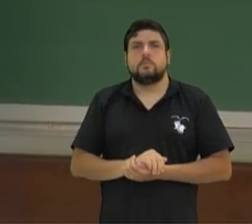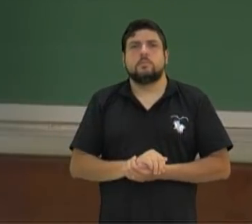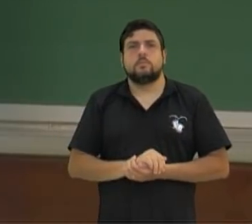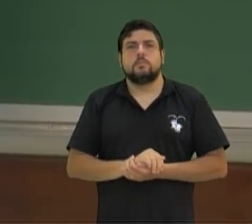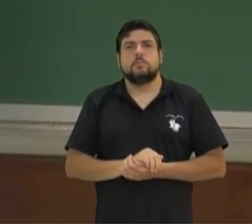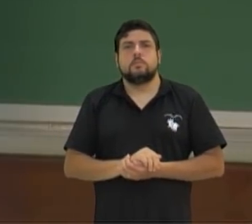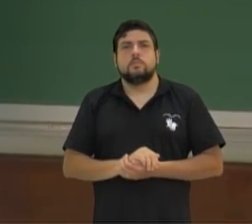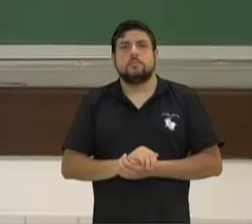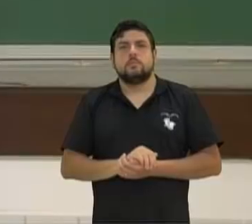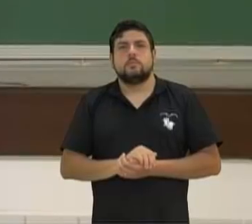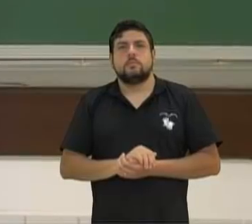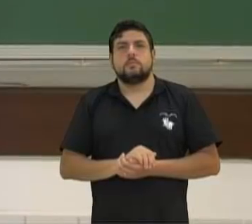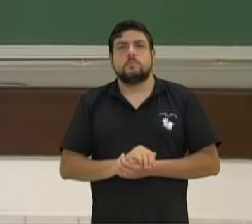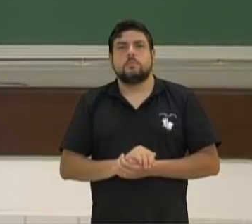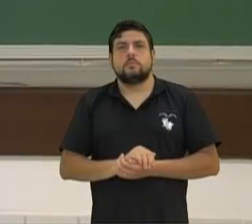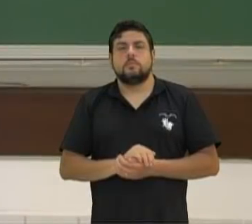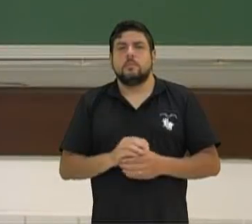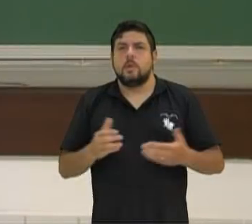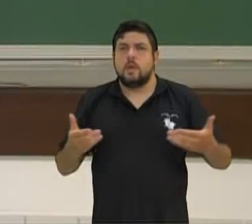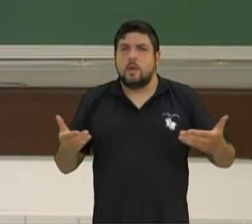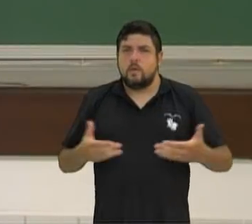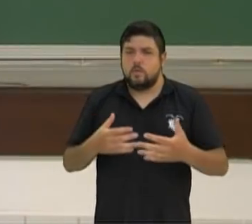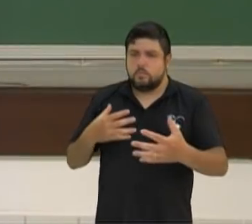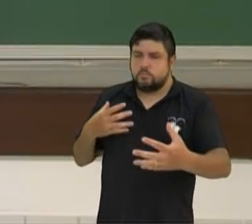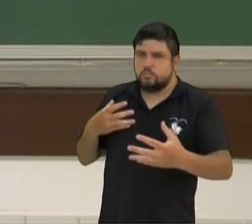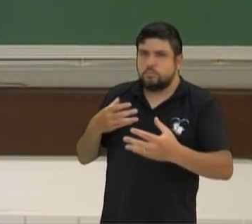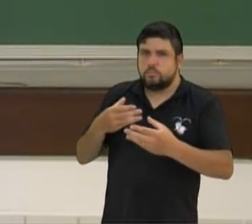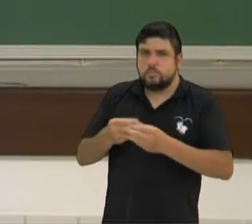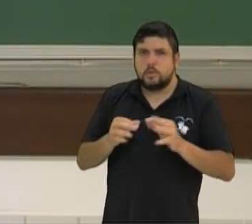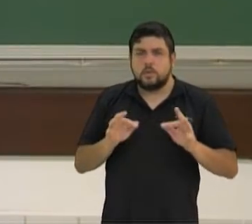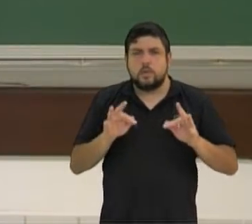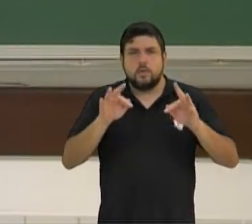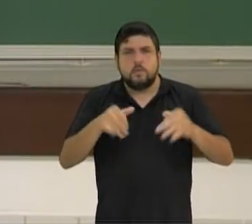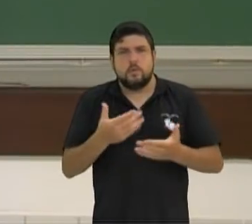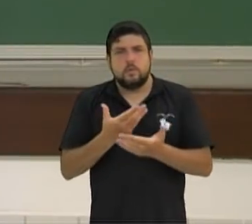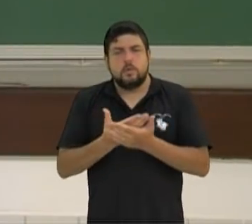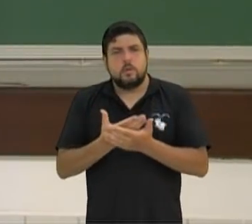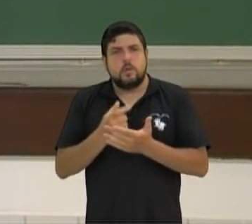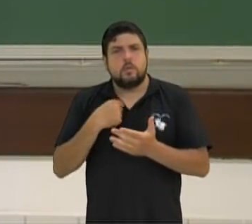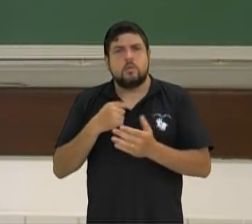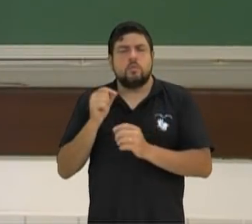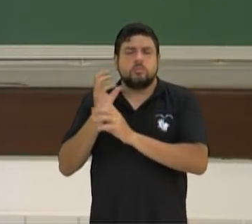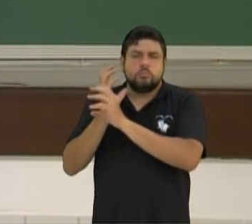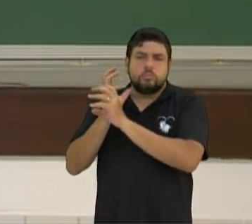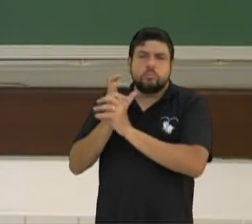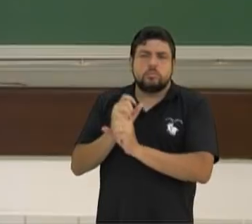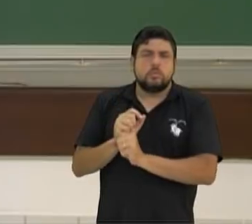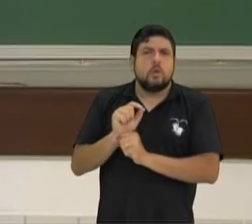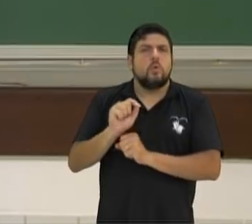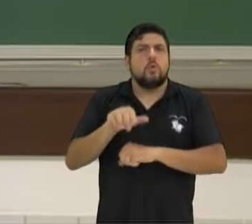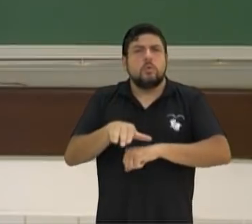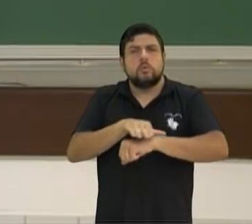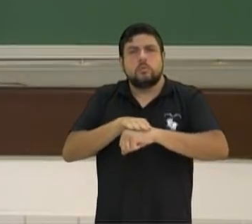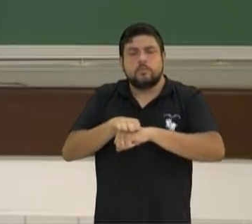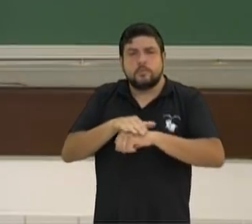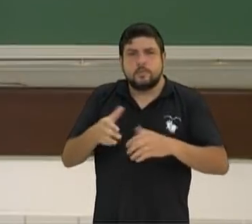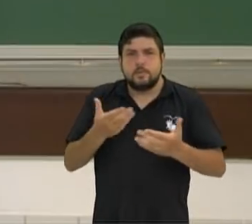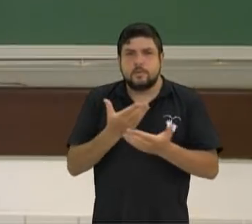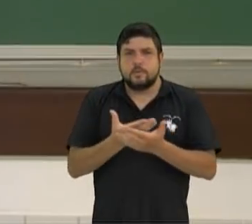agora, vamos então encerrando a nossa aula, retomando um pouquinho o que a gente conversou na aula de